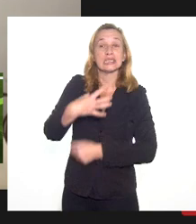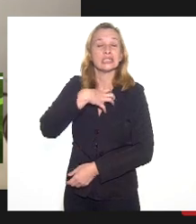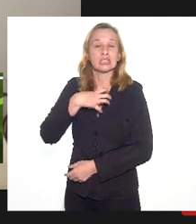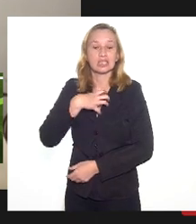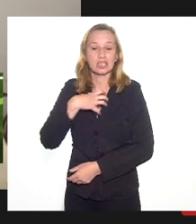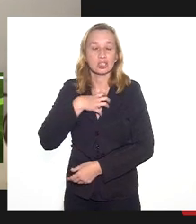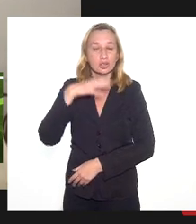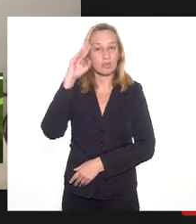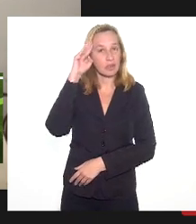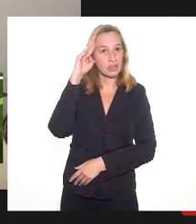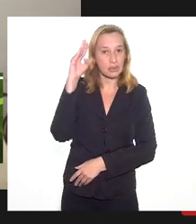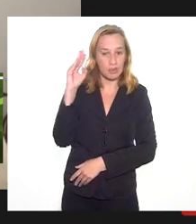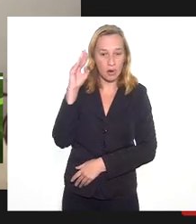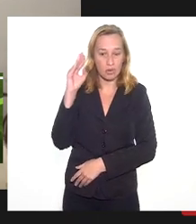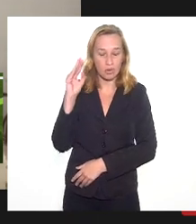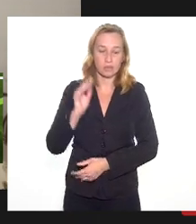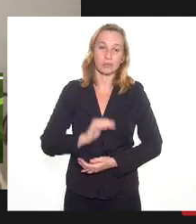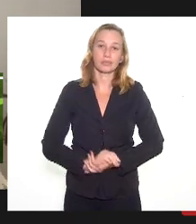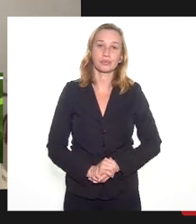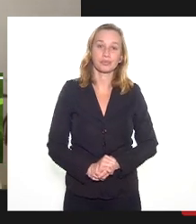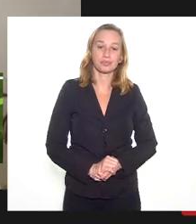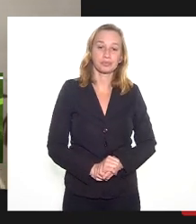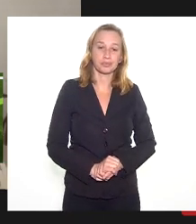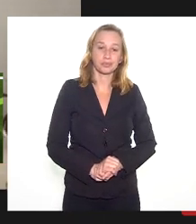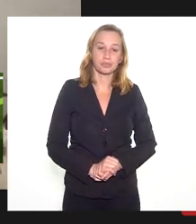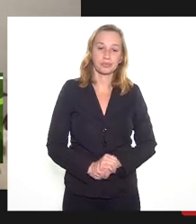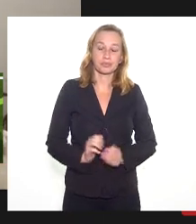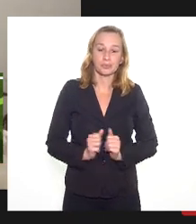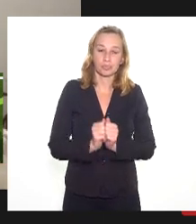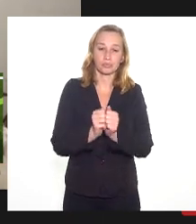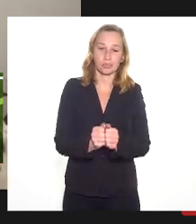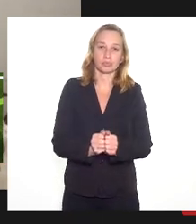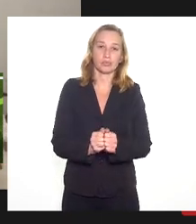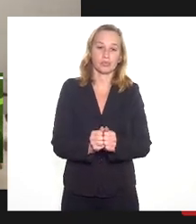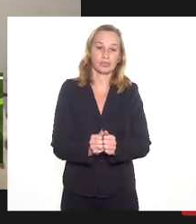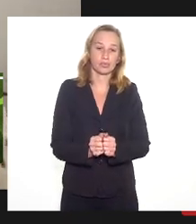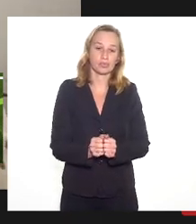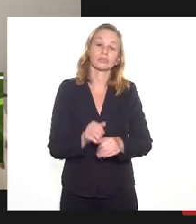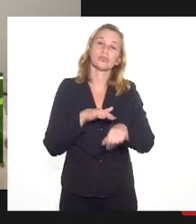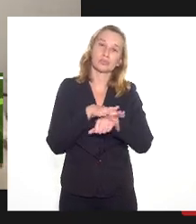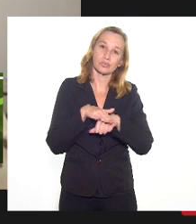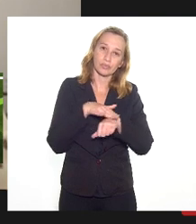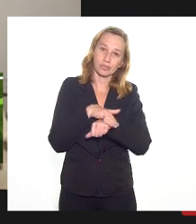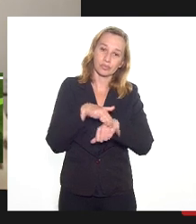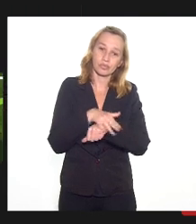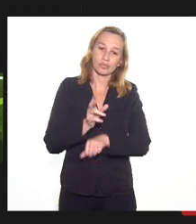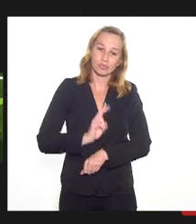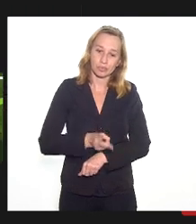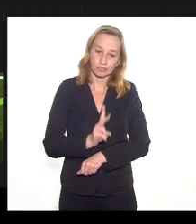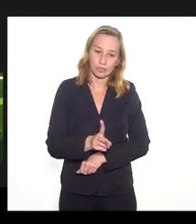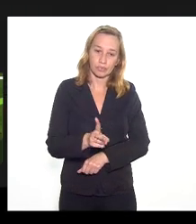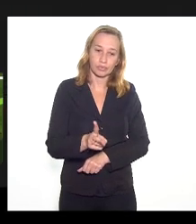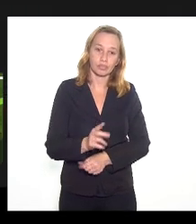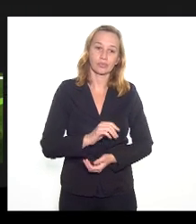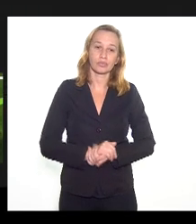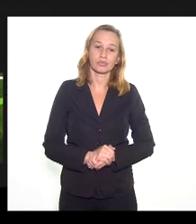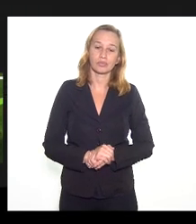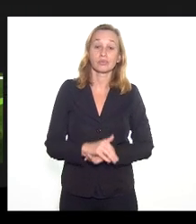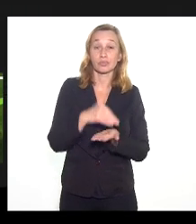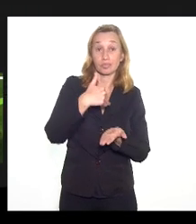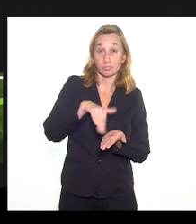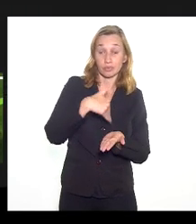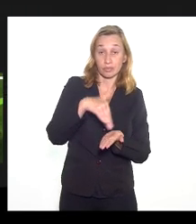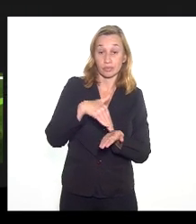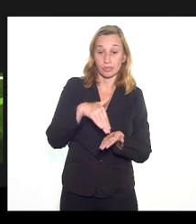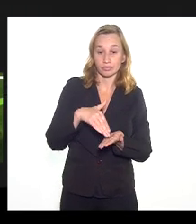é fundamental que estejamos coadunados aí e conversando sempre com a